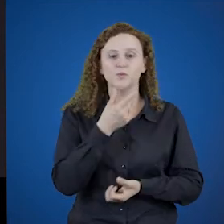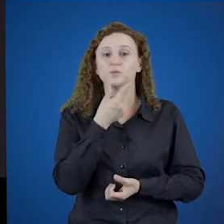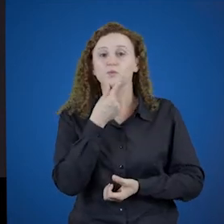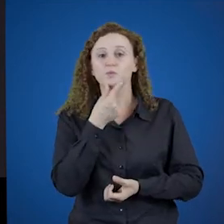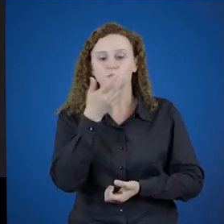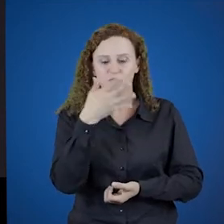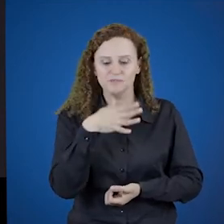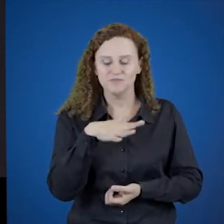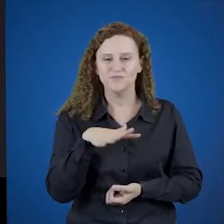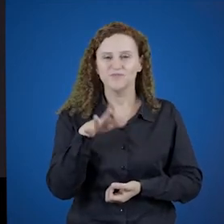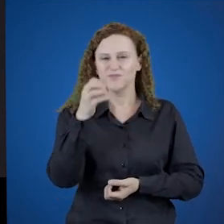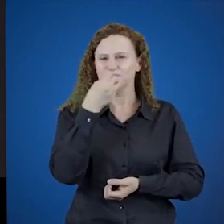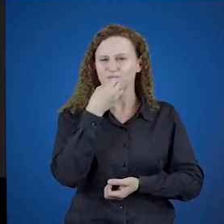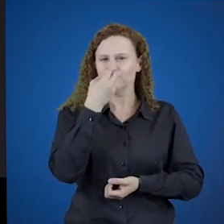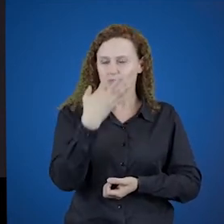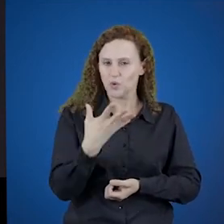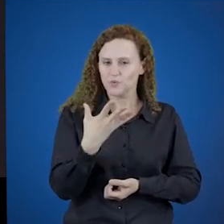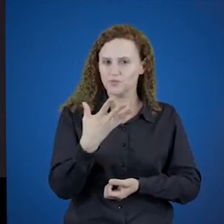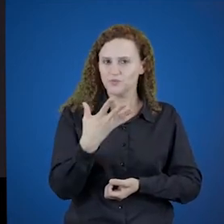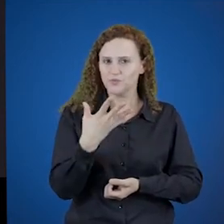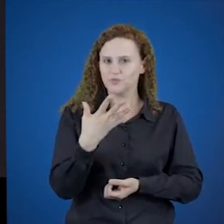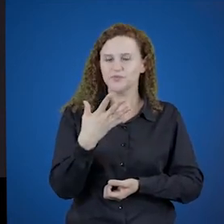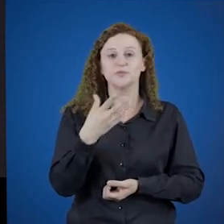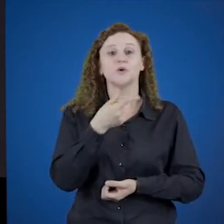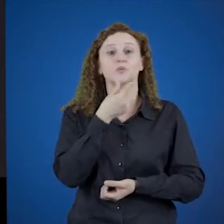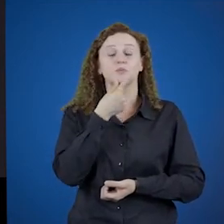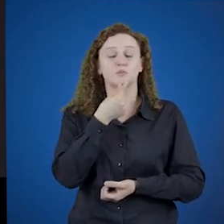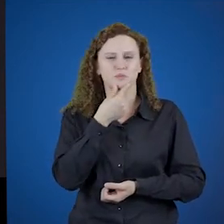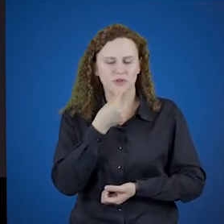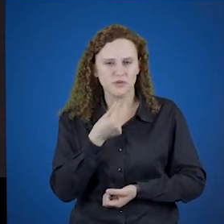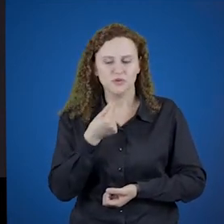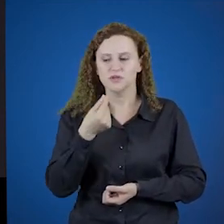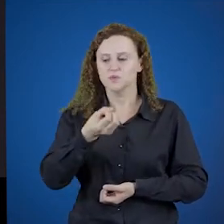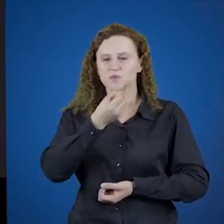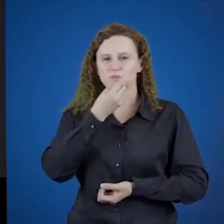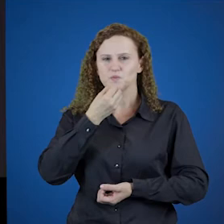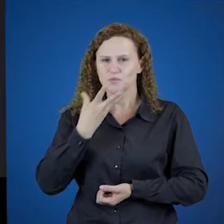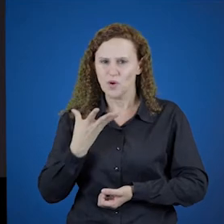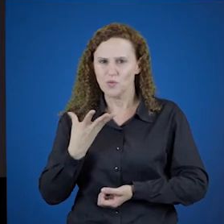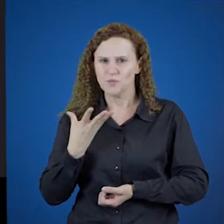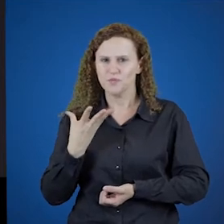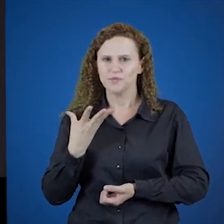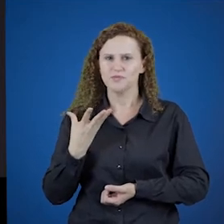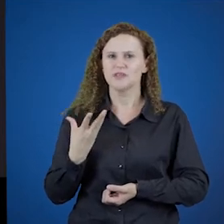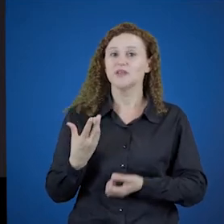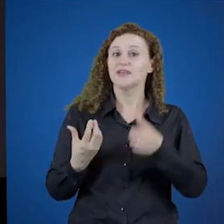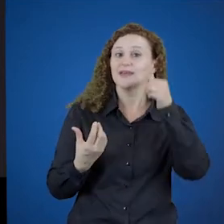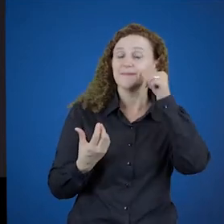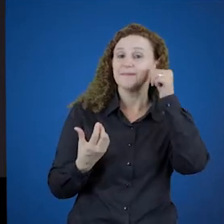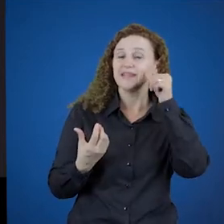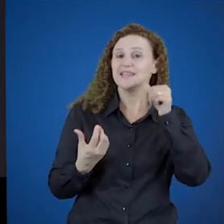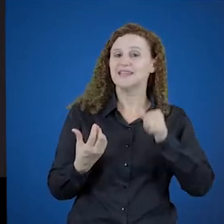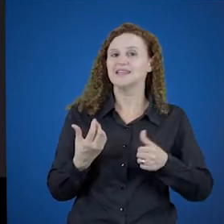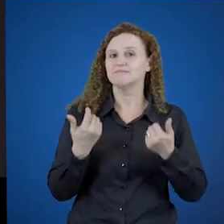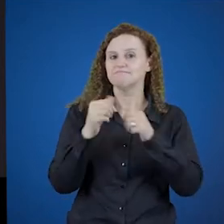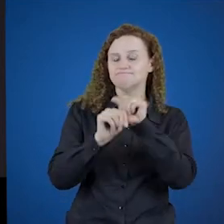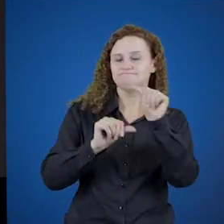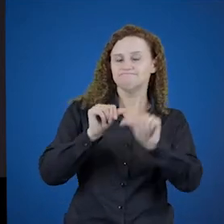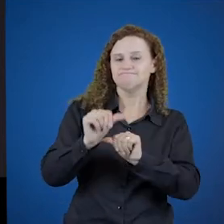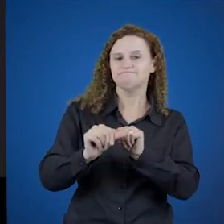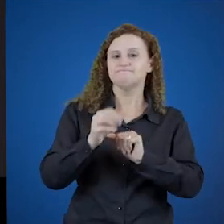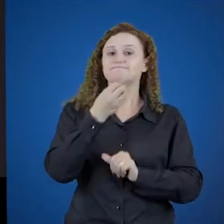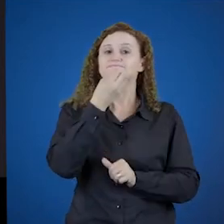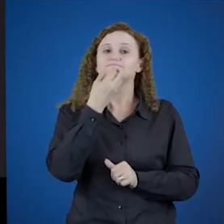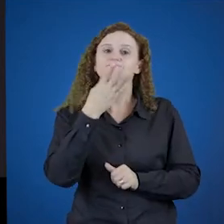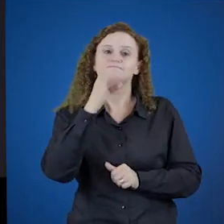menino bom masculino a menina feminino bom tem que ir para o feminino menina